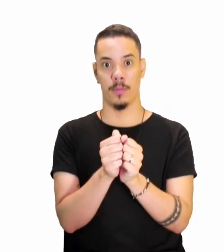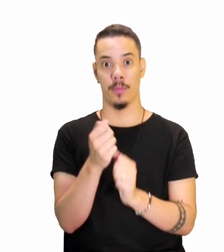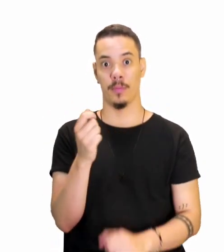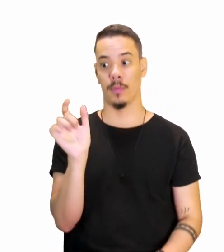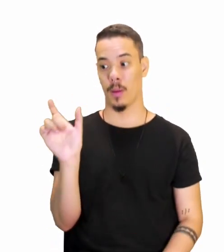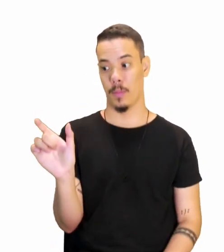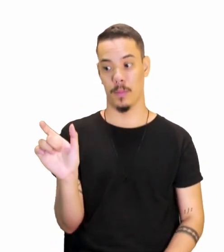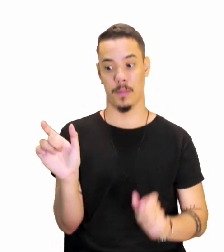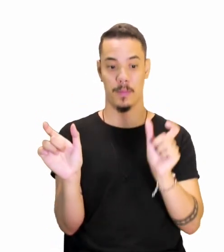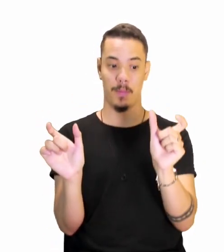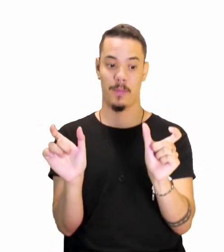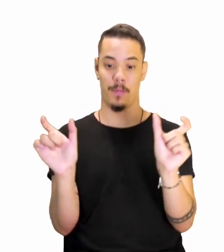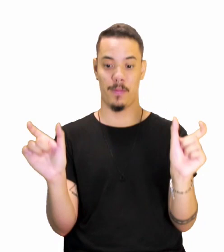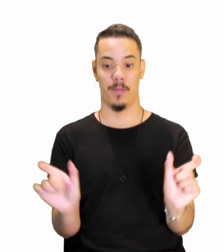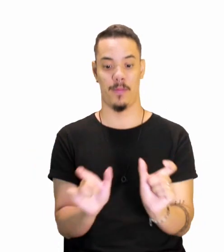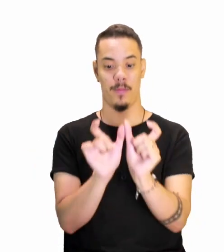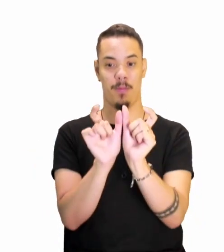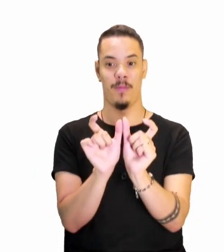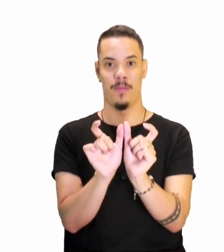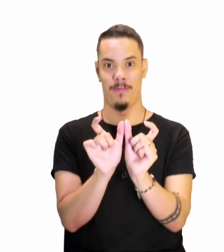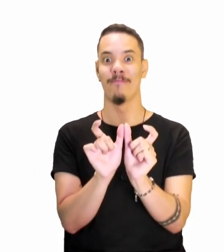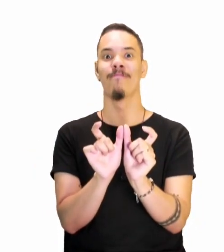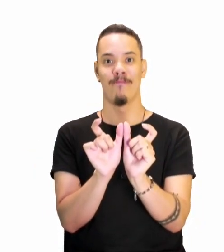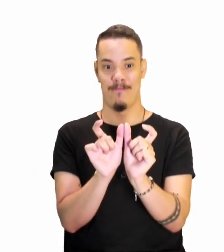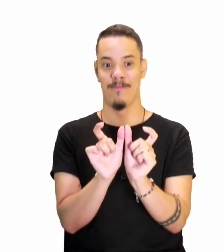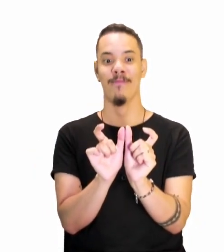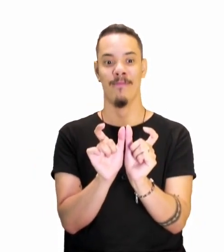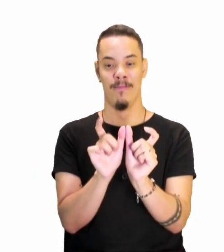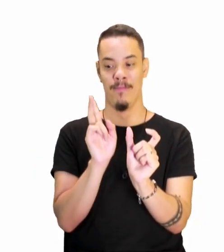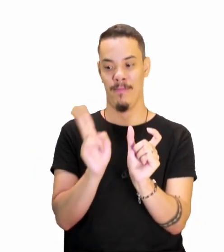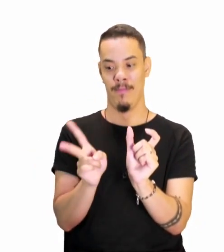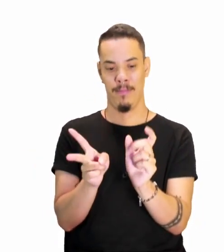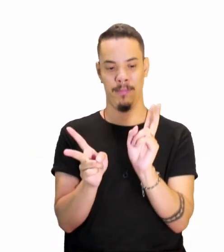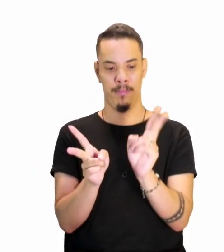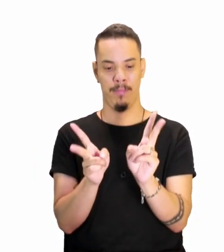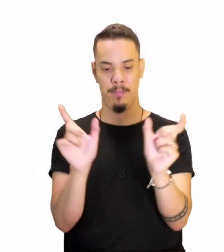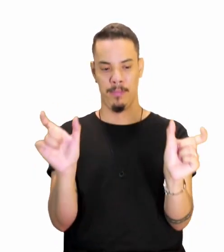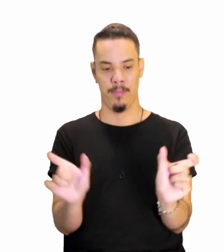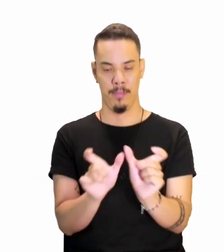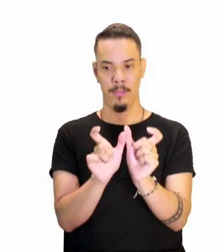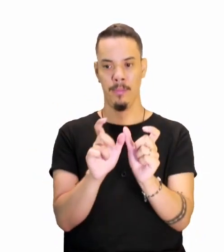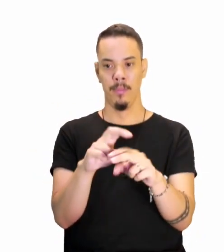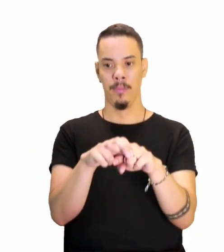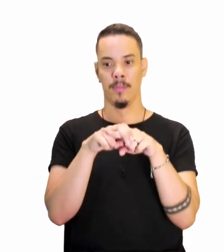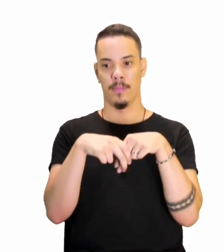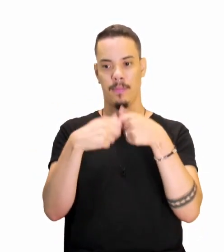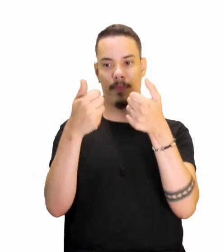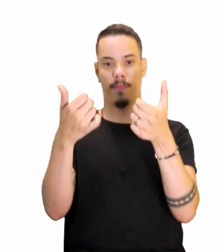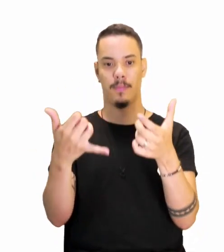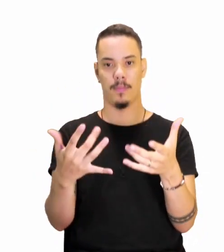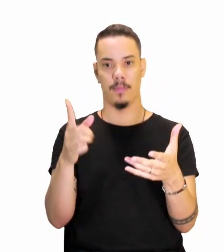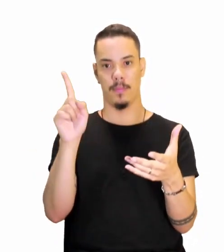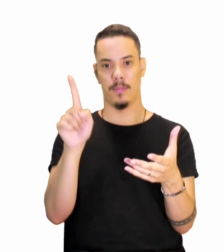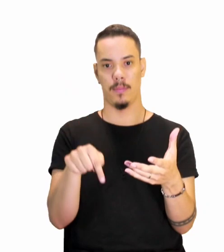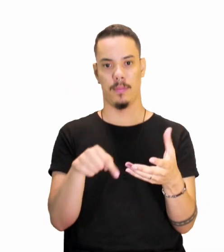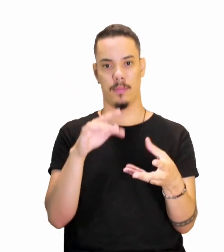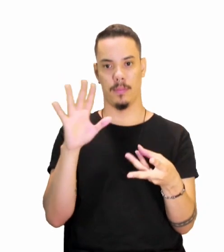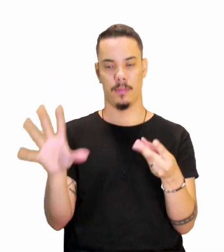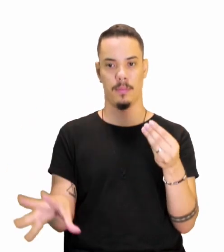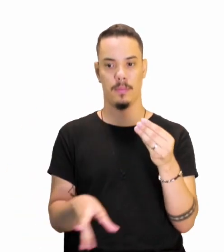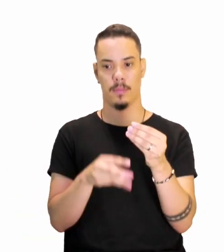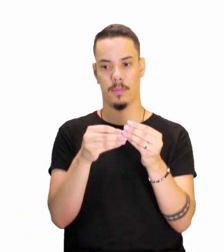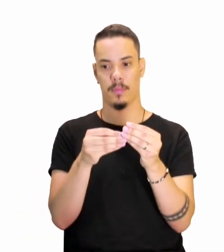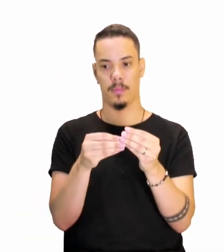girassol, foram usados dois radicais, mais de um radical. Por isso que fala que é composto.